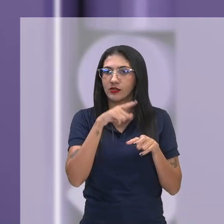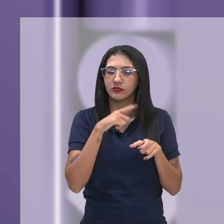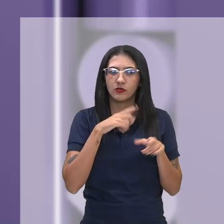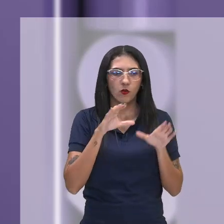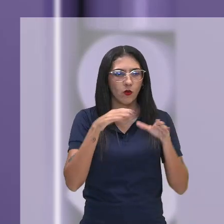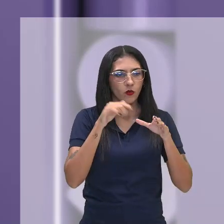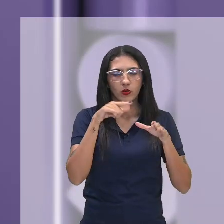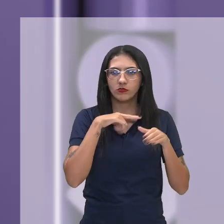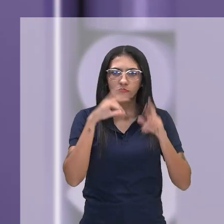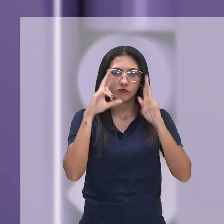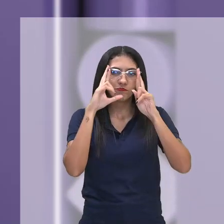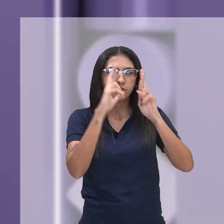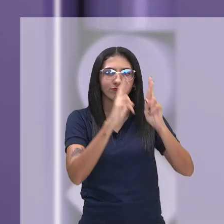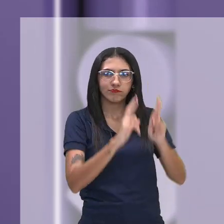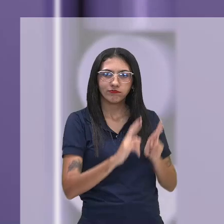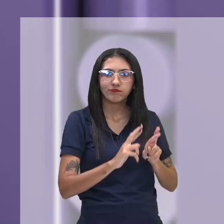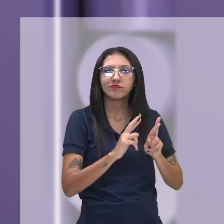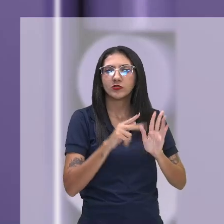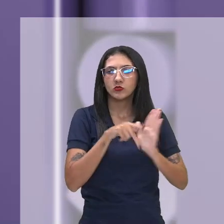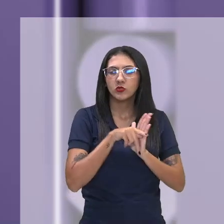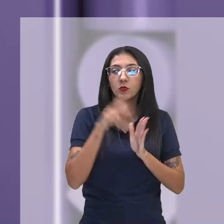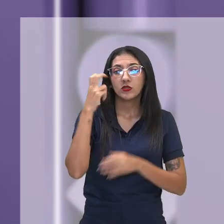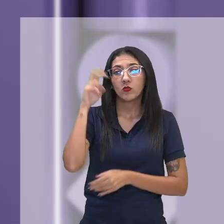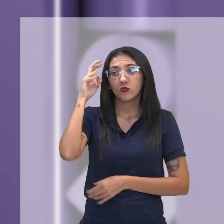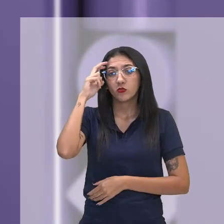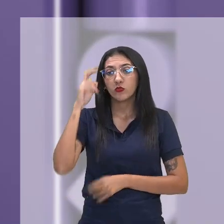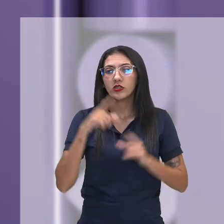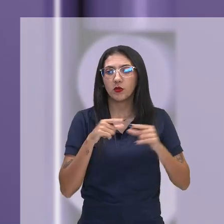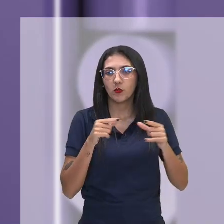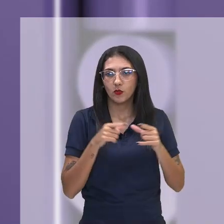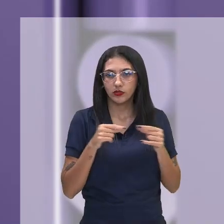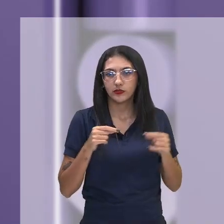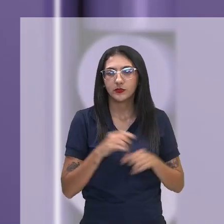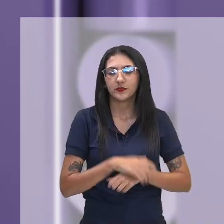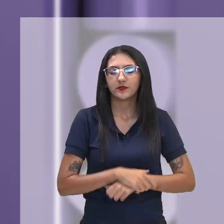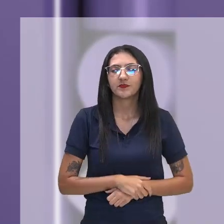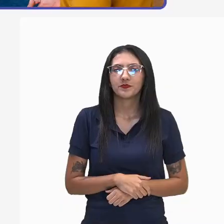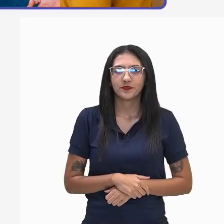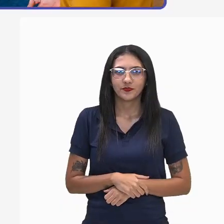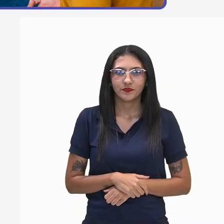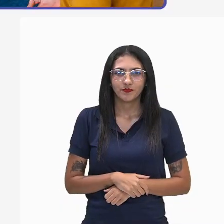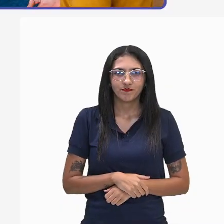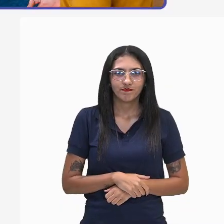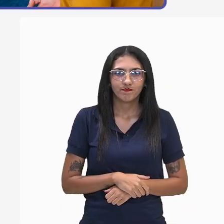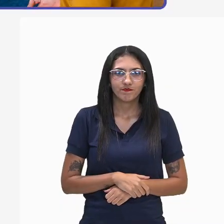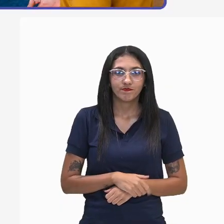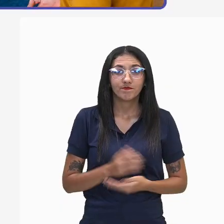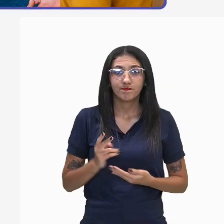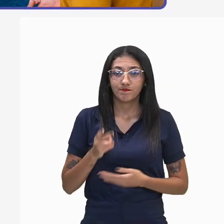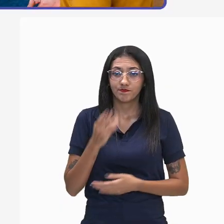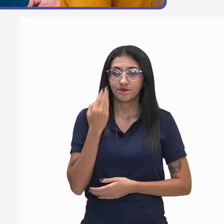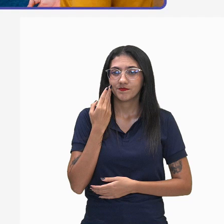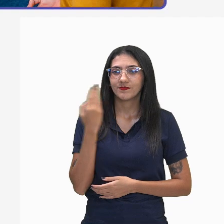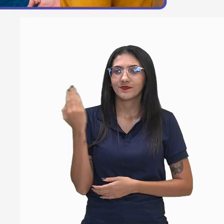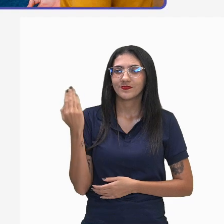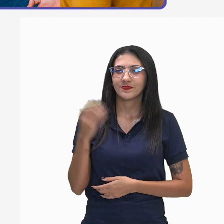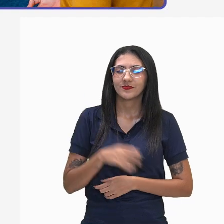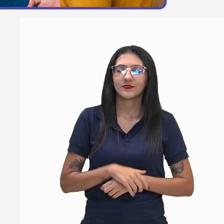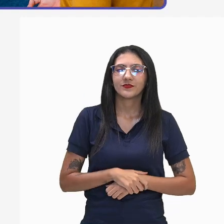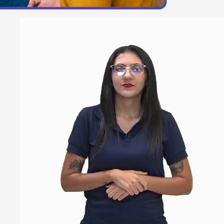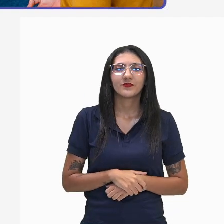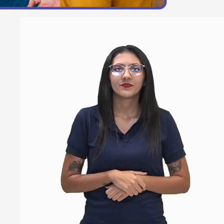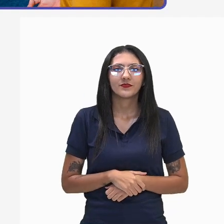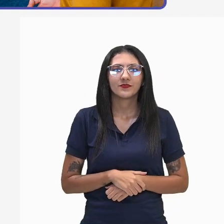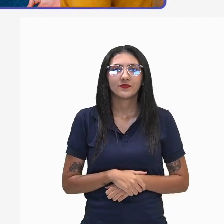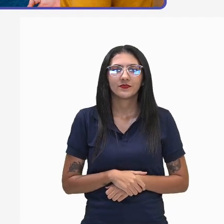respeitadas na cultura japonesa, para que a gente possa ter aí algumas referências disso. Vamos continuar. Vamos lá?